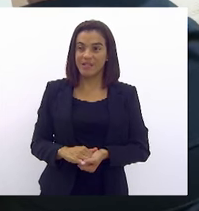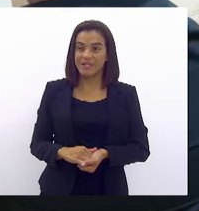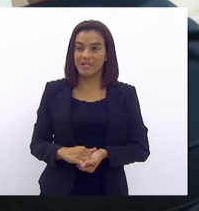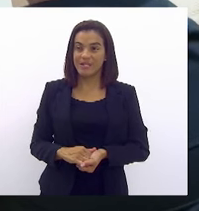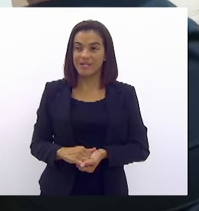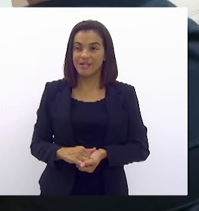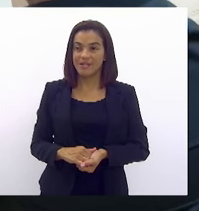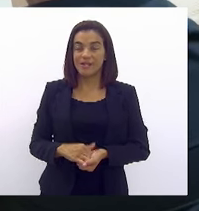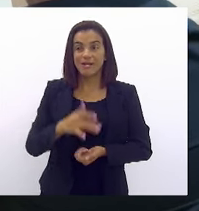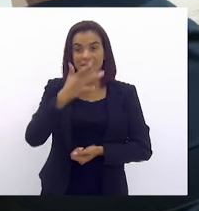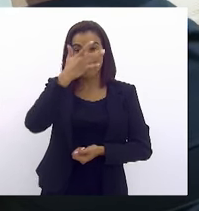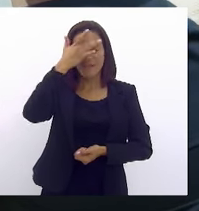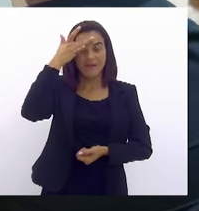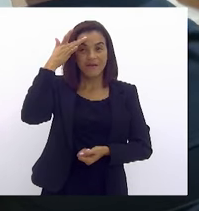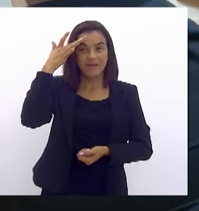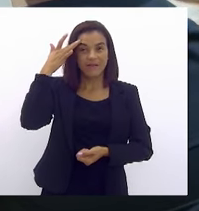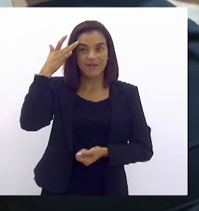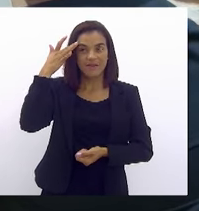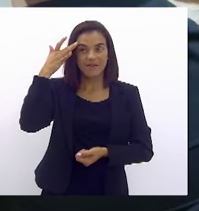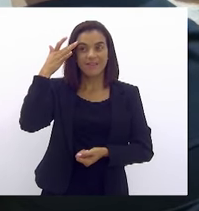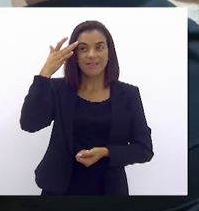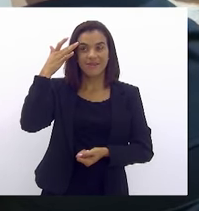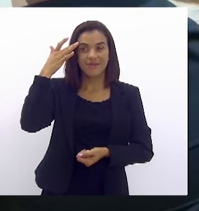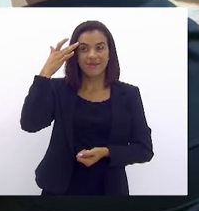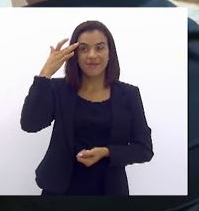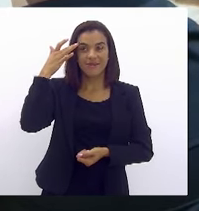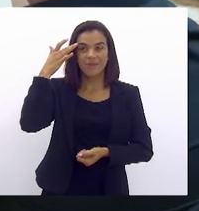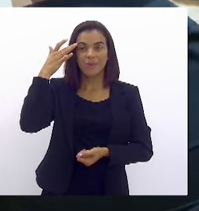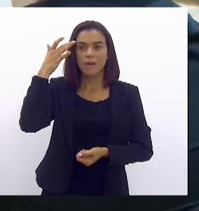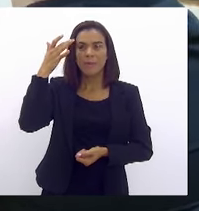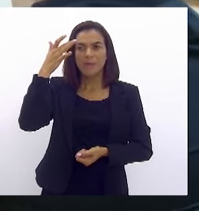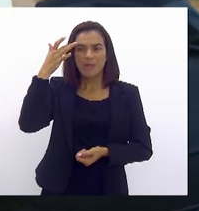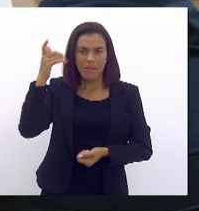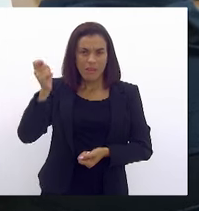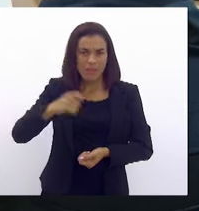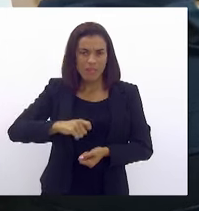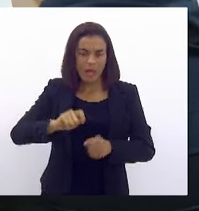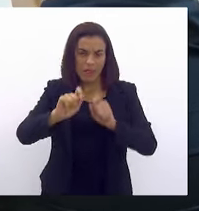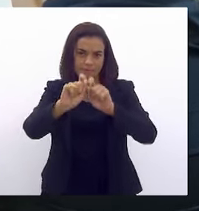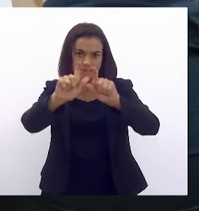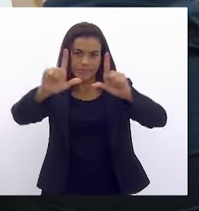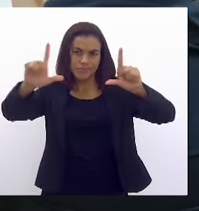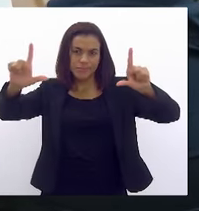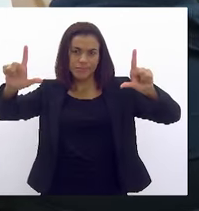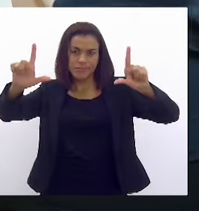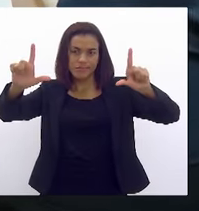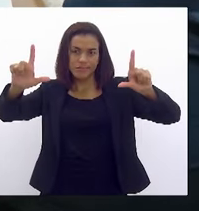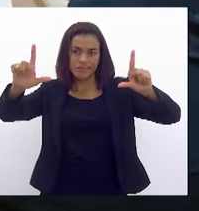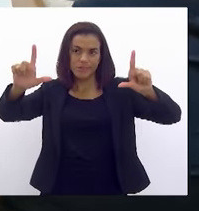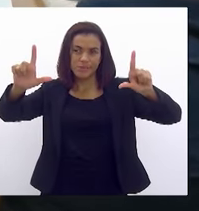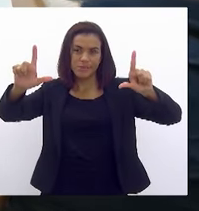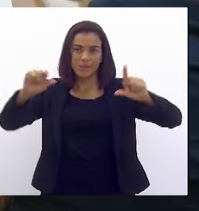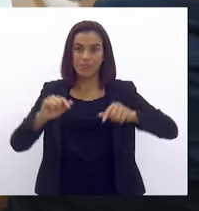Pessoal, Lipim, tinha como colocar o painel ali de 5 minutos?